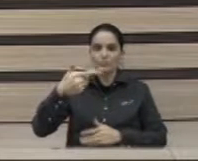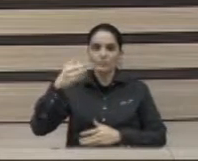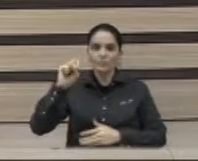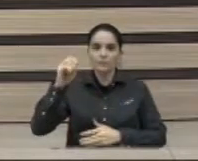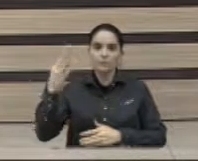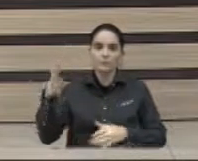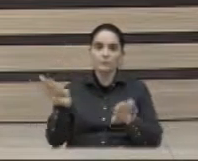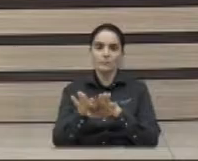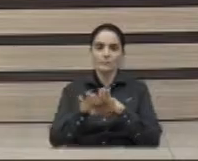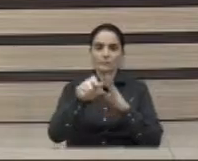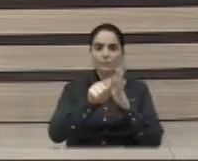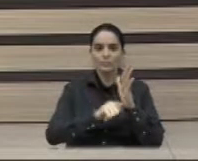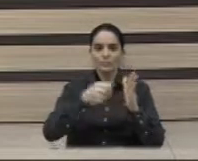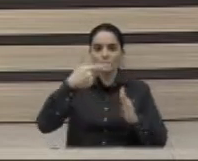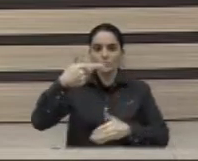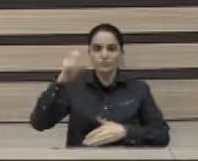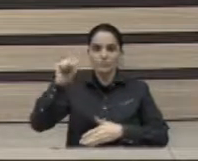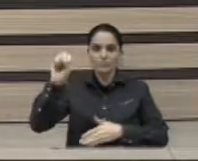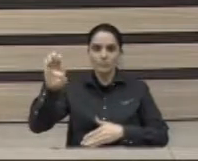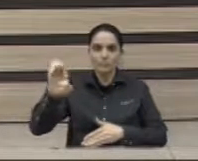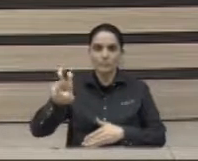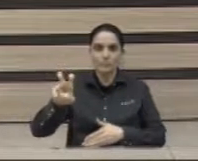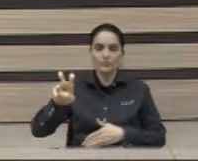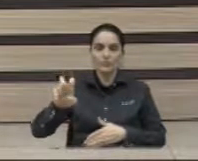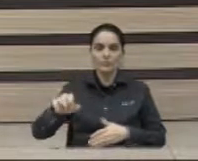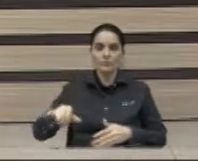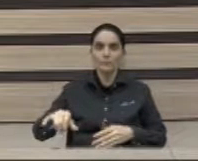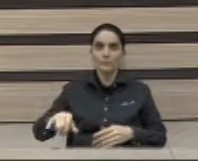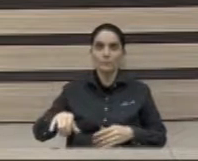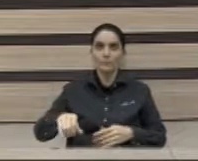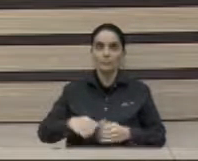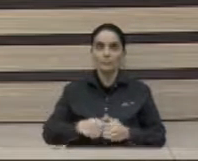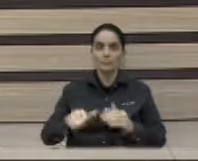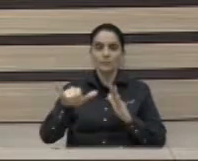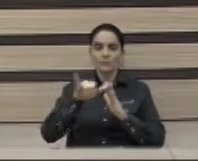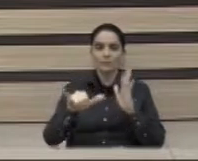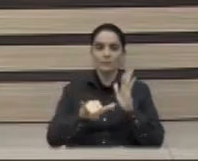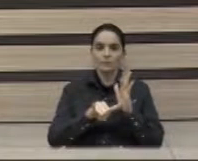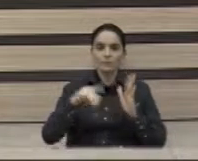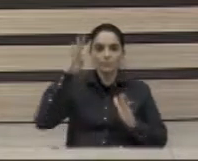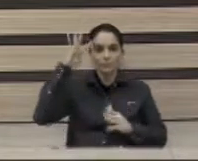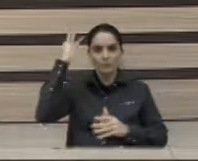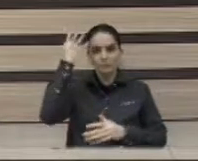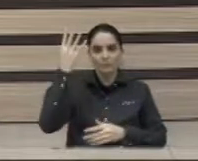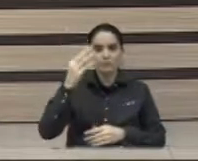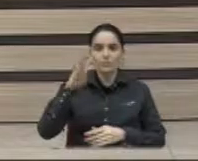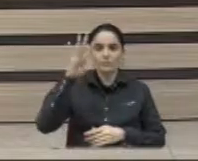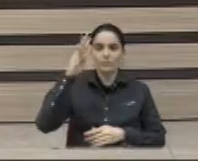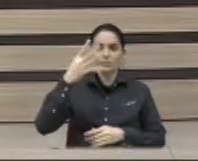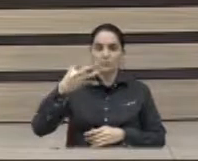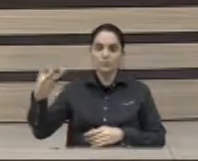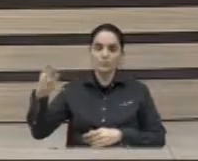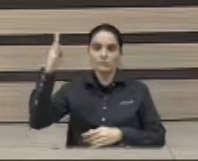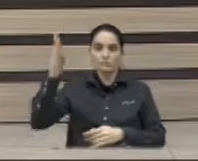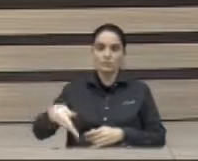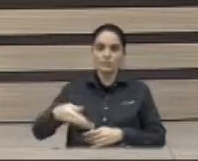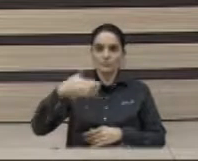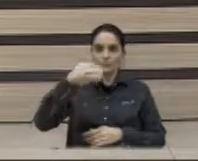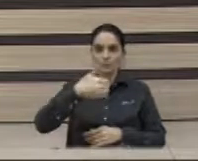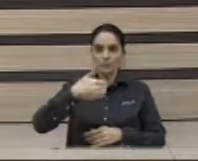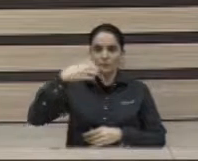artigo 285, com os seus incisos da resolução número 44